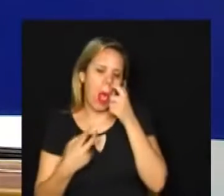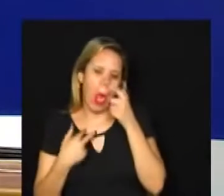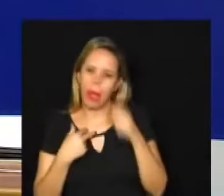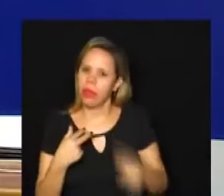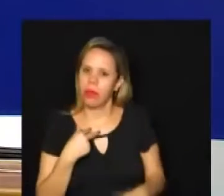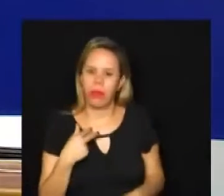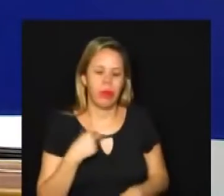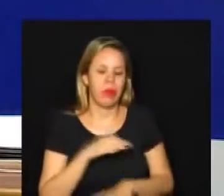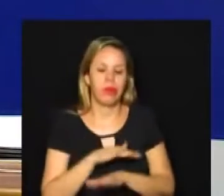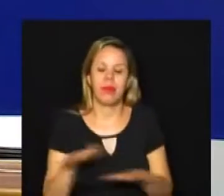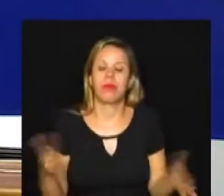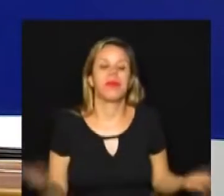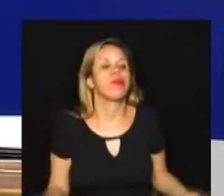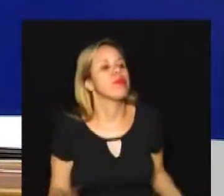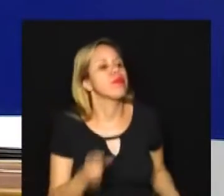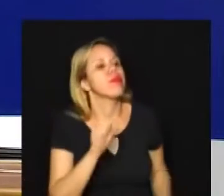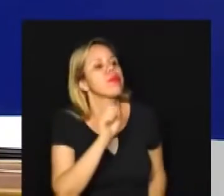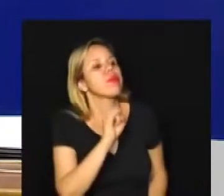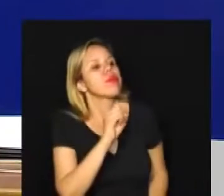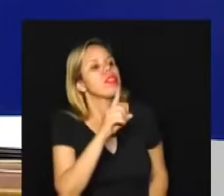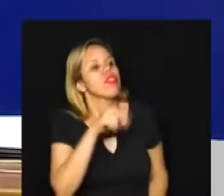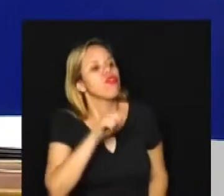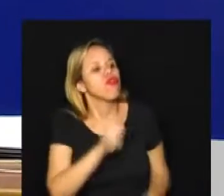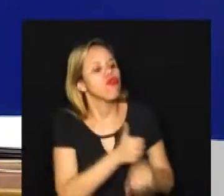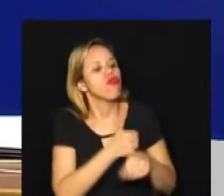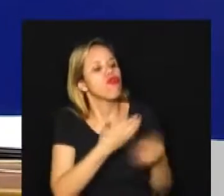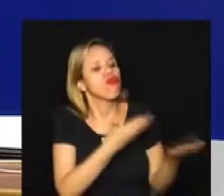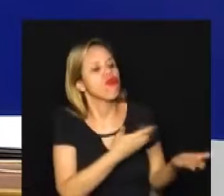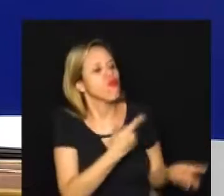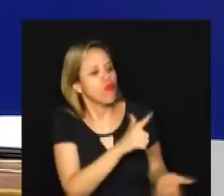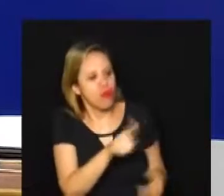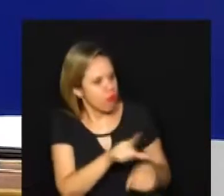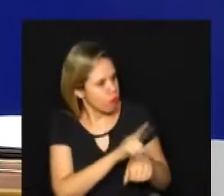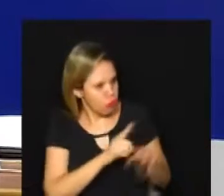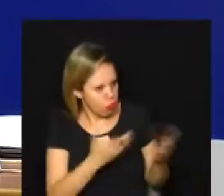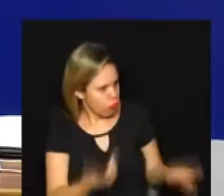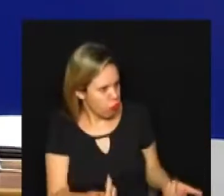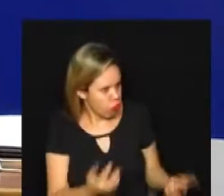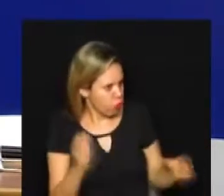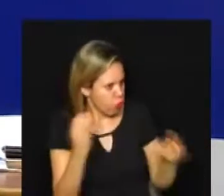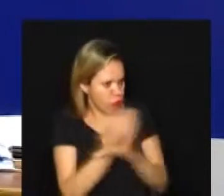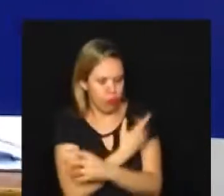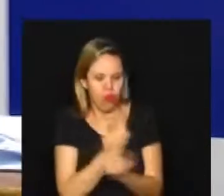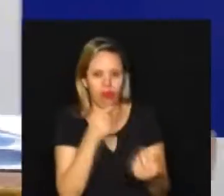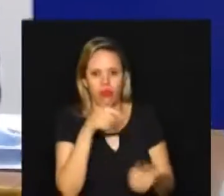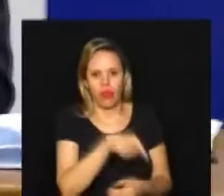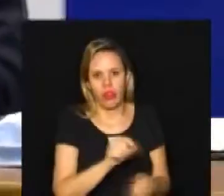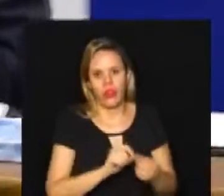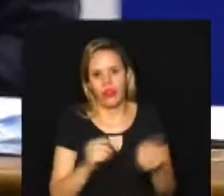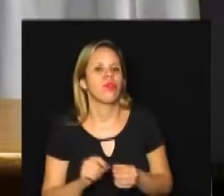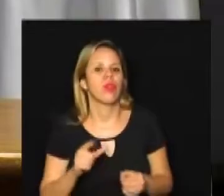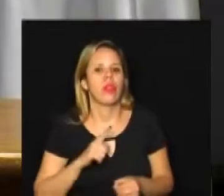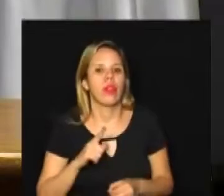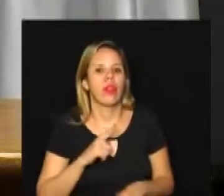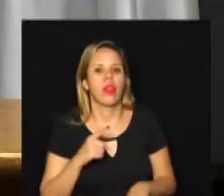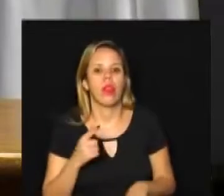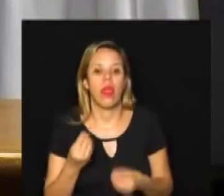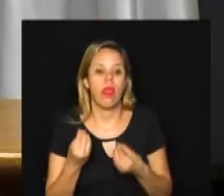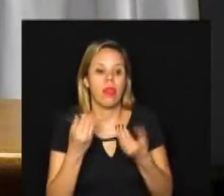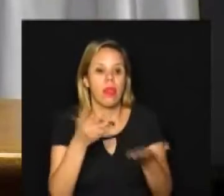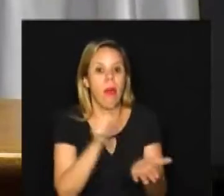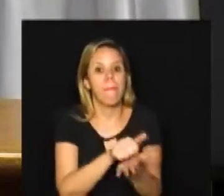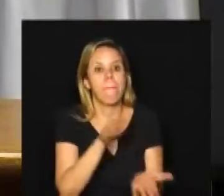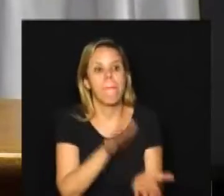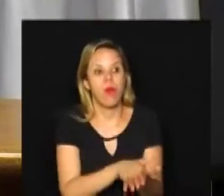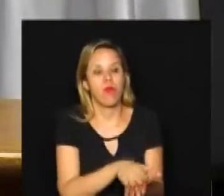Sidney, até então a gente não tinha uma legislação assim completa como essa que a gente fez agora, isso? Não é só